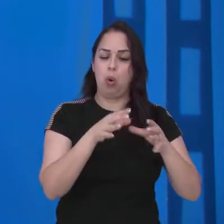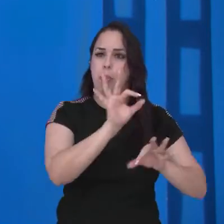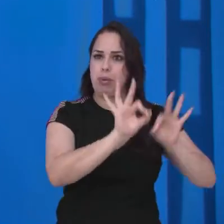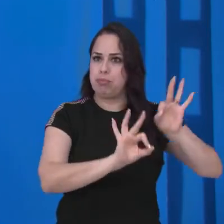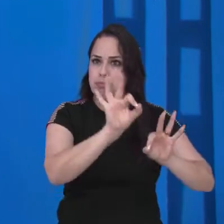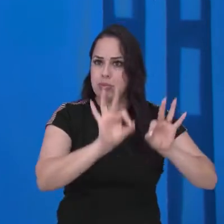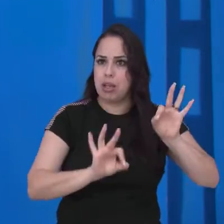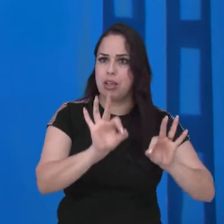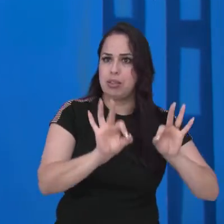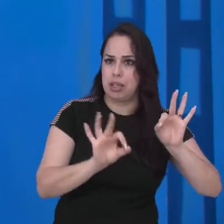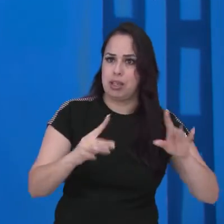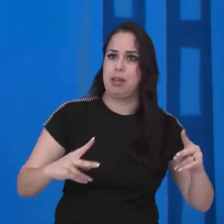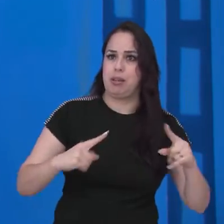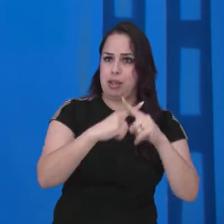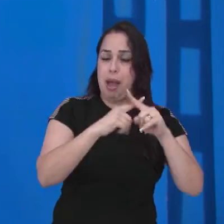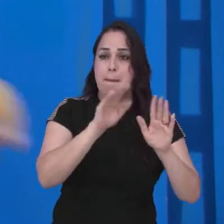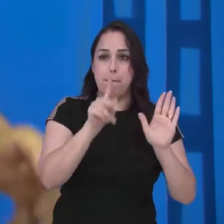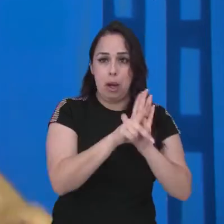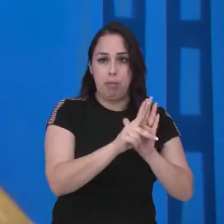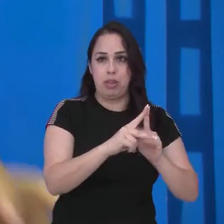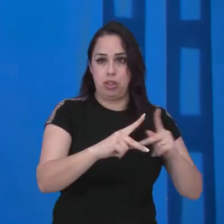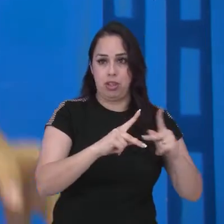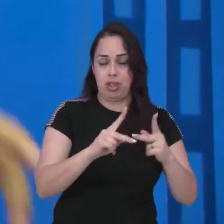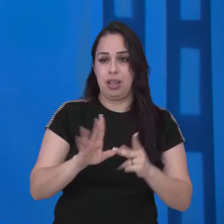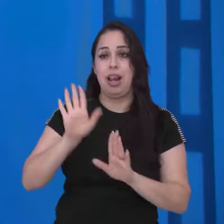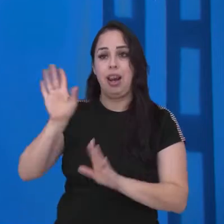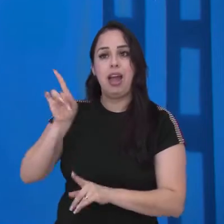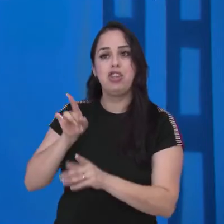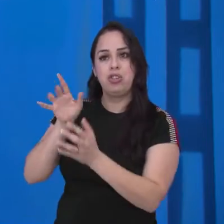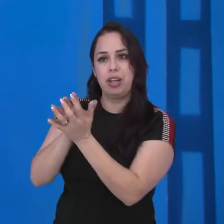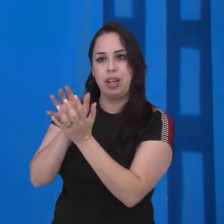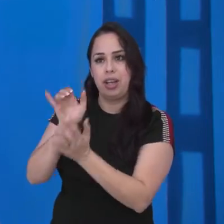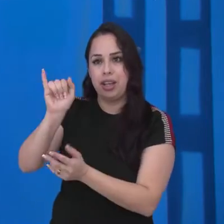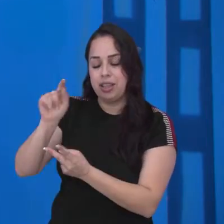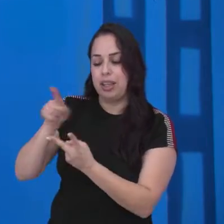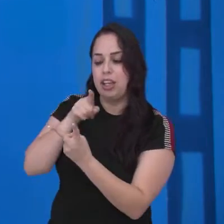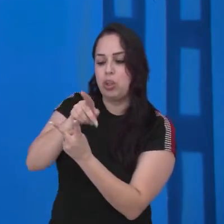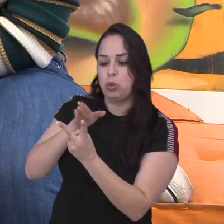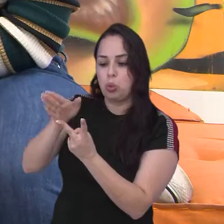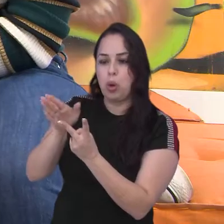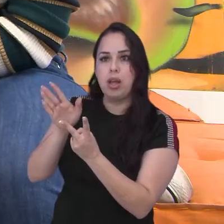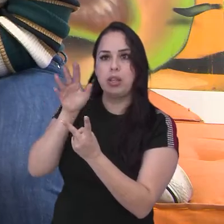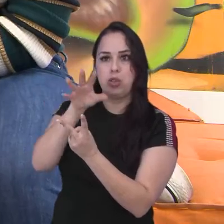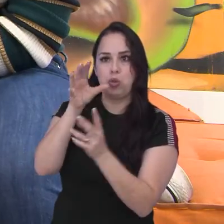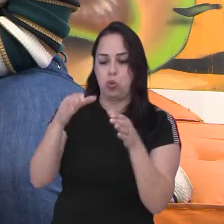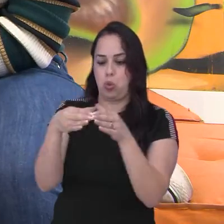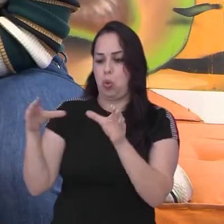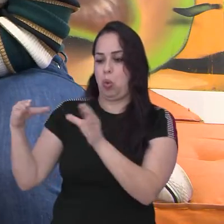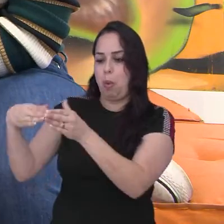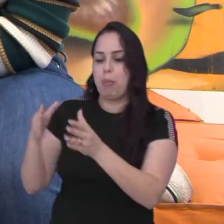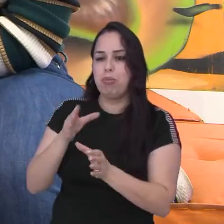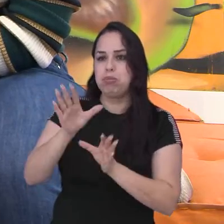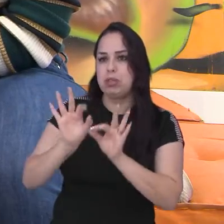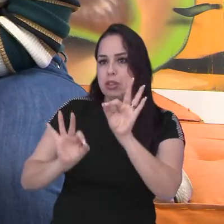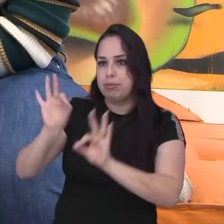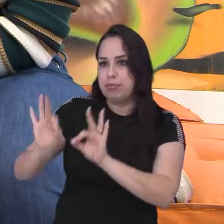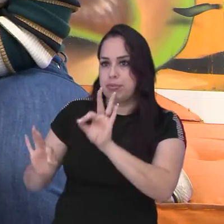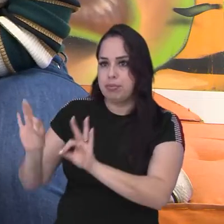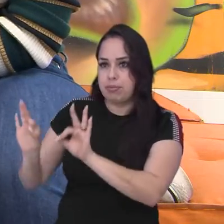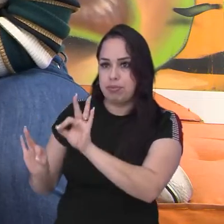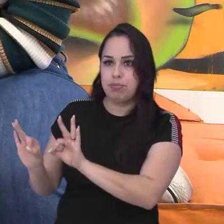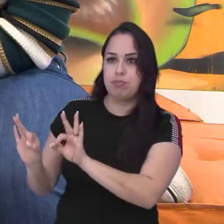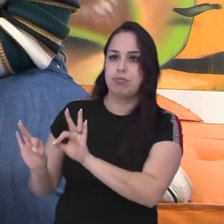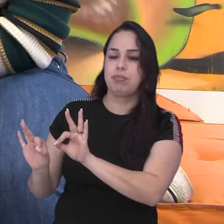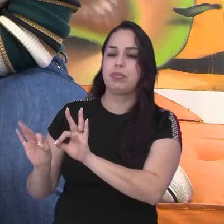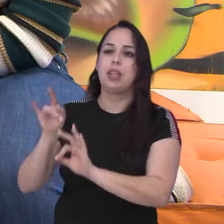as batalhas da cidade, né? Então lá em Jacareí tem duas, que é a Batalha do Centro e a Batalha do Paraíso. Então a gente encerrou o ciclo da Batalha dos Trilhos, porque ela já deu